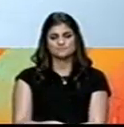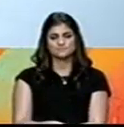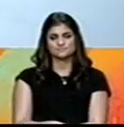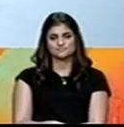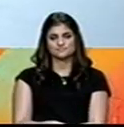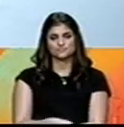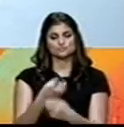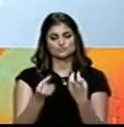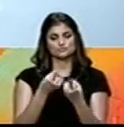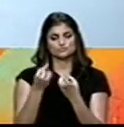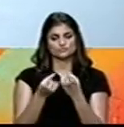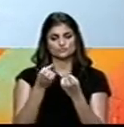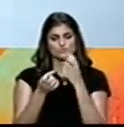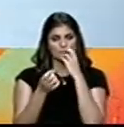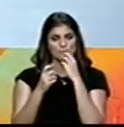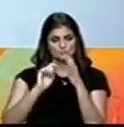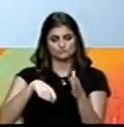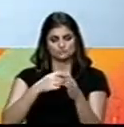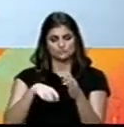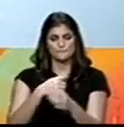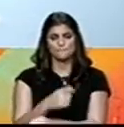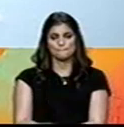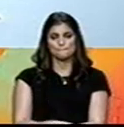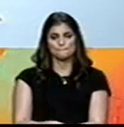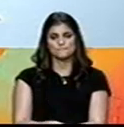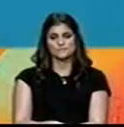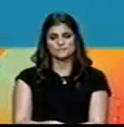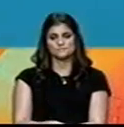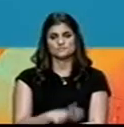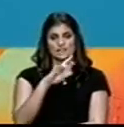fazer o refogado. Fazer um refogado, um estrugido.